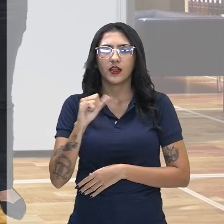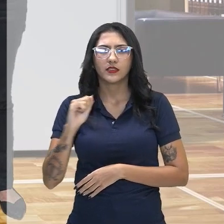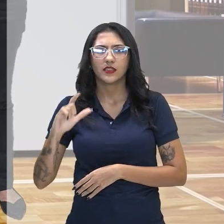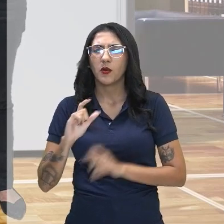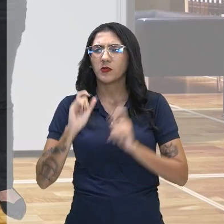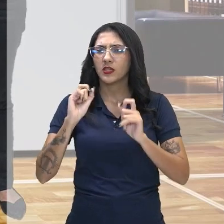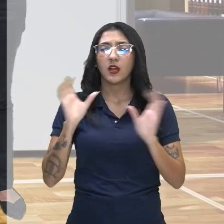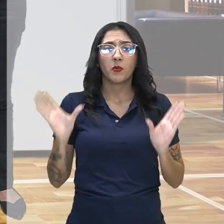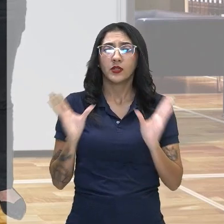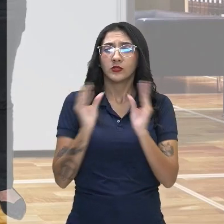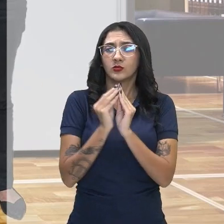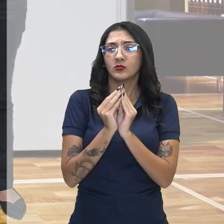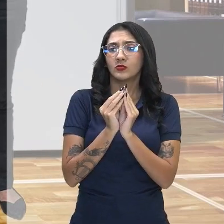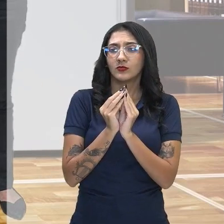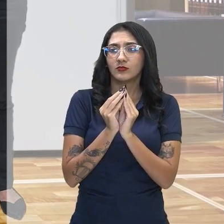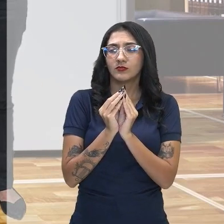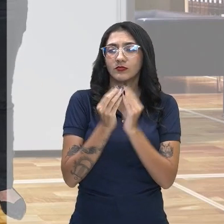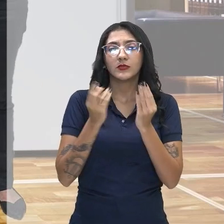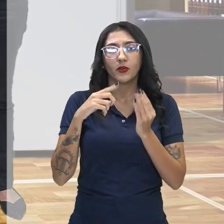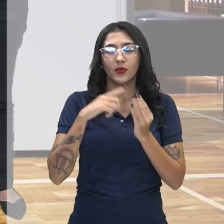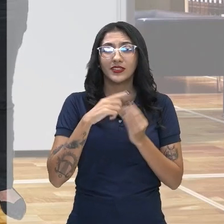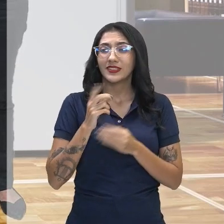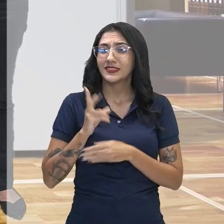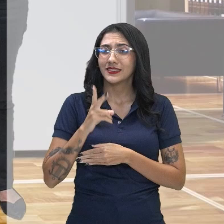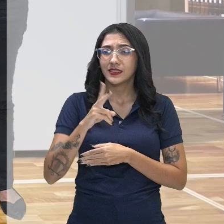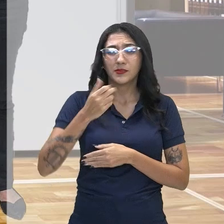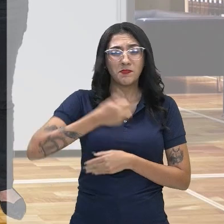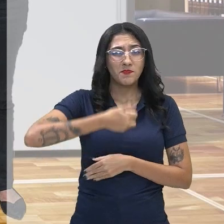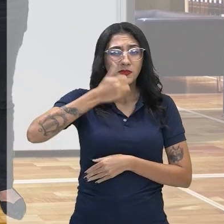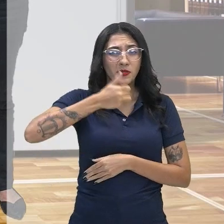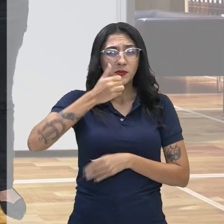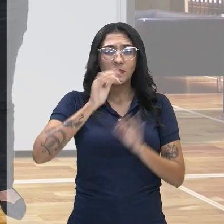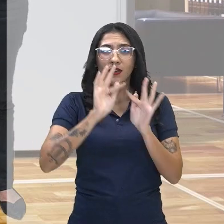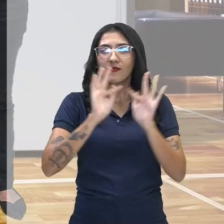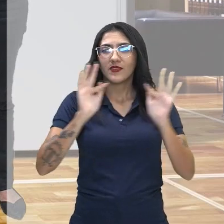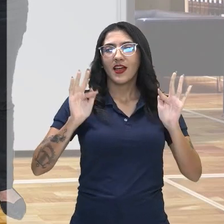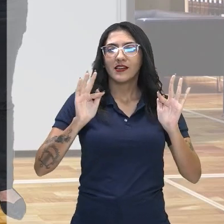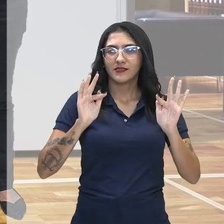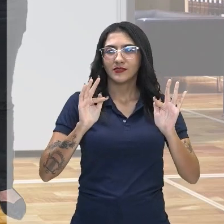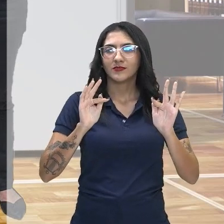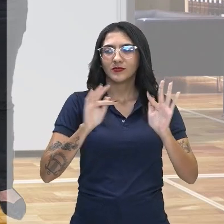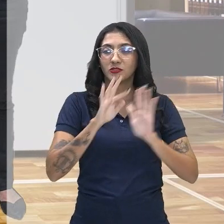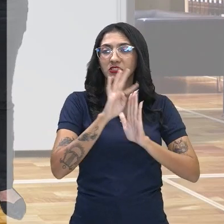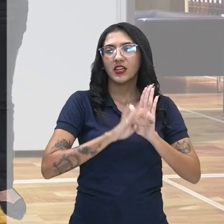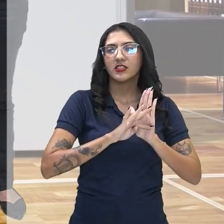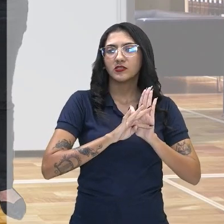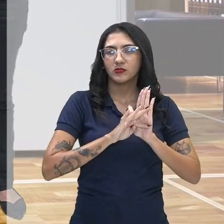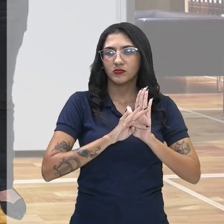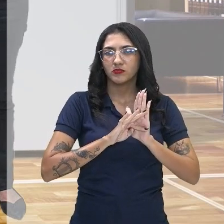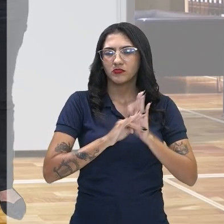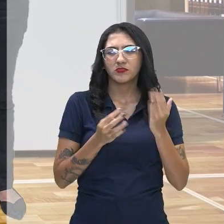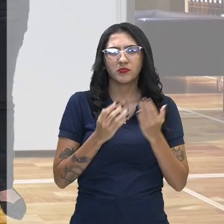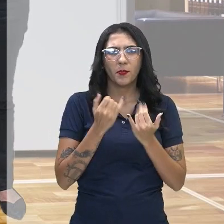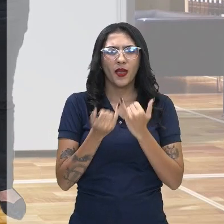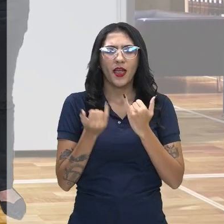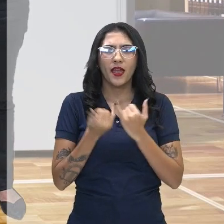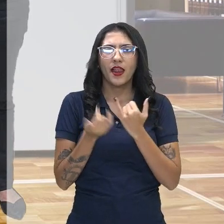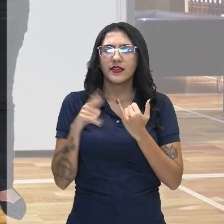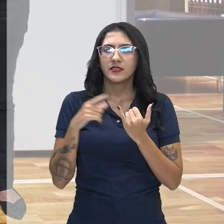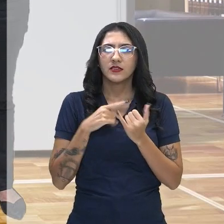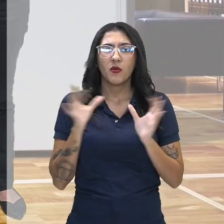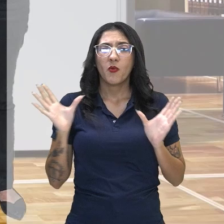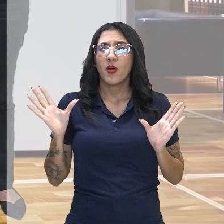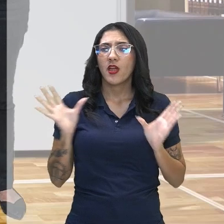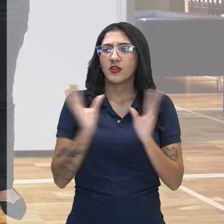ele aparece sempre na primeira frase, né, da introdução. Então, ele é como se fosse um resumo de tudo que